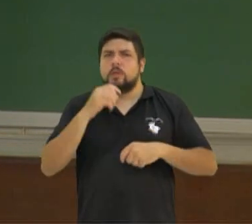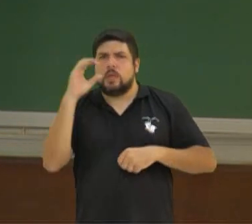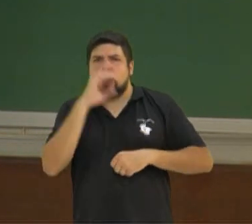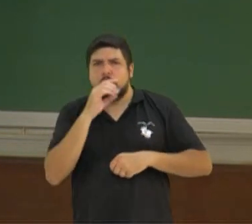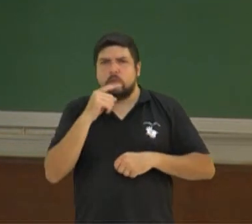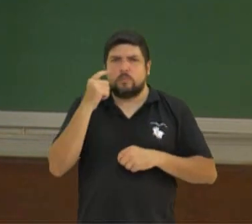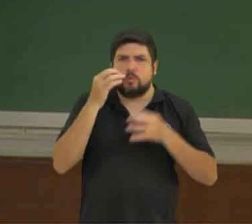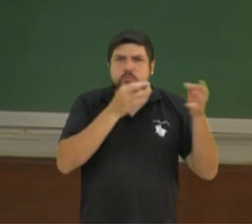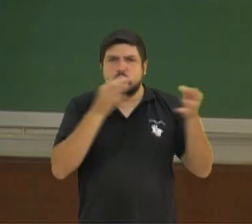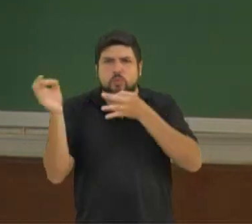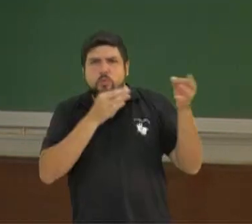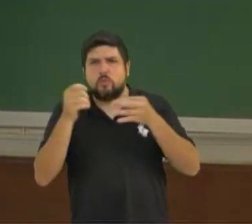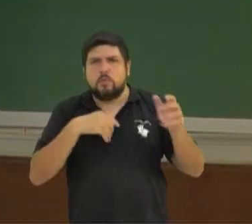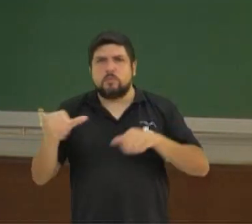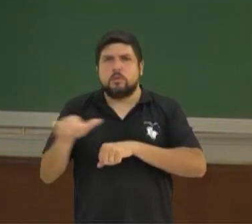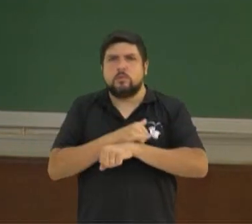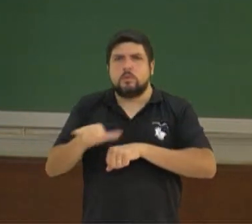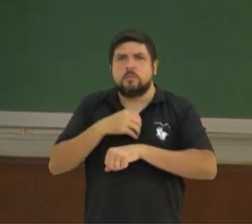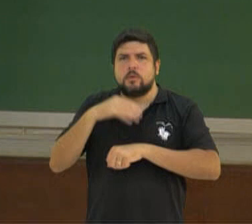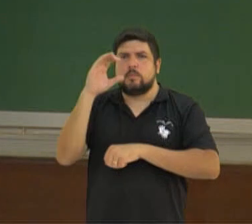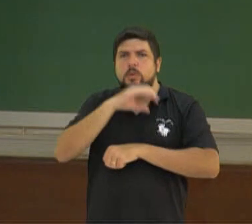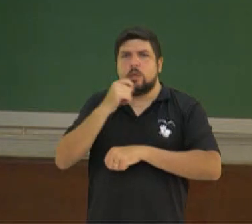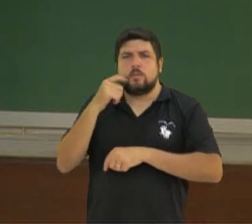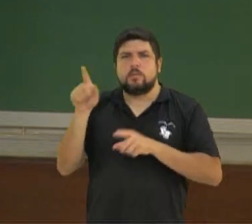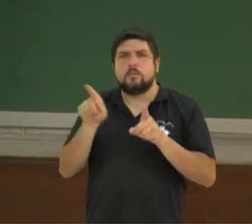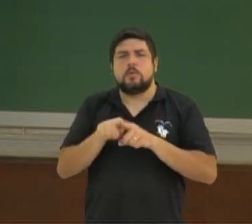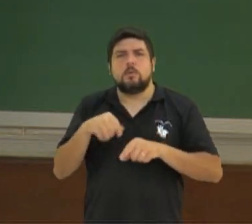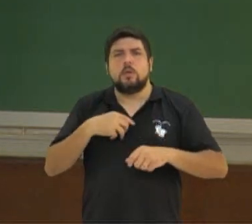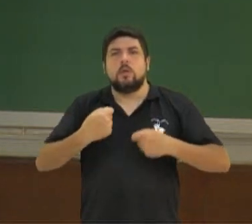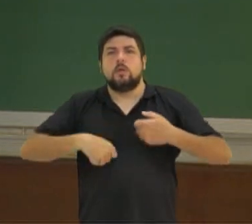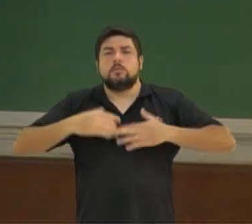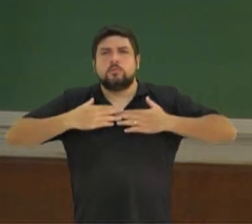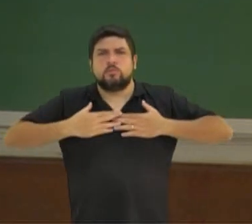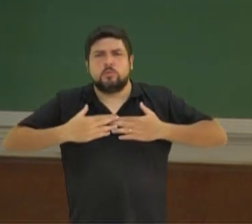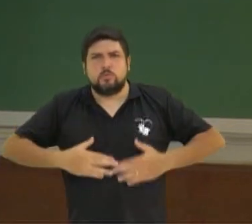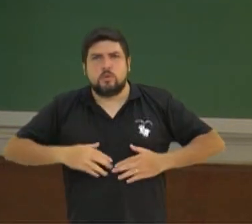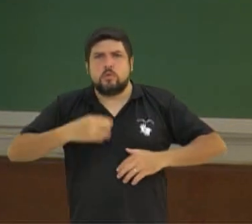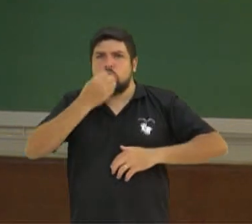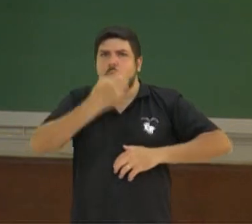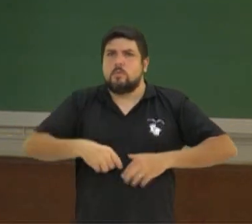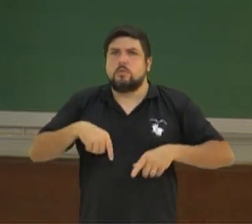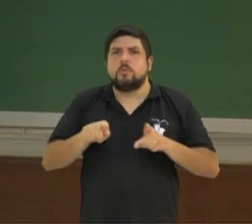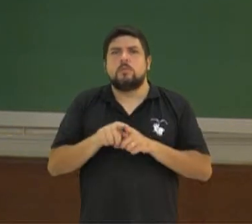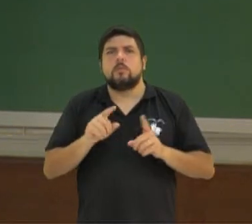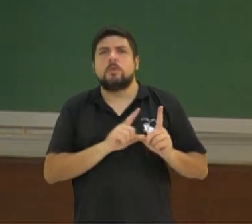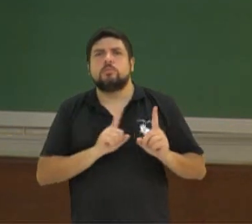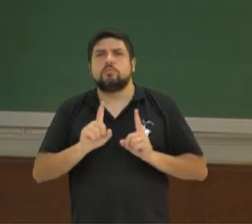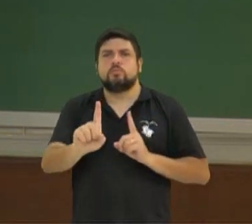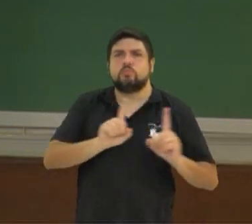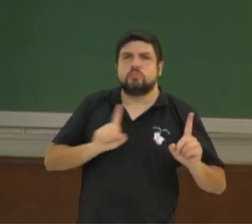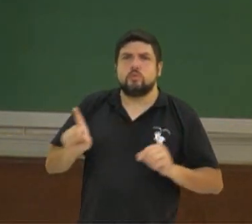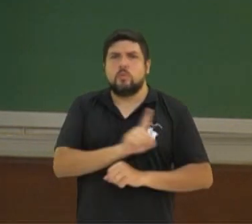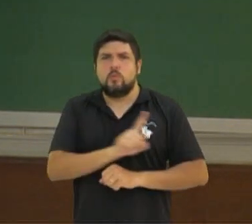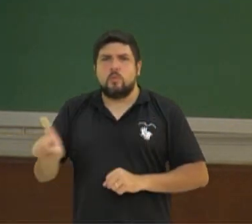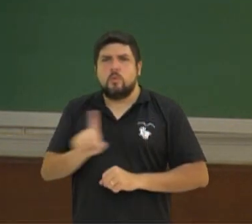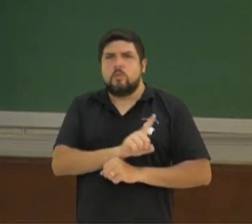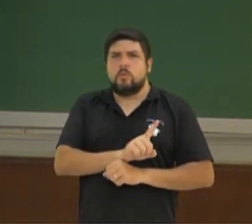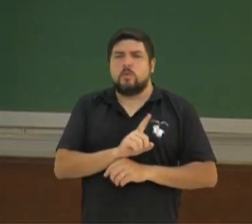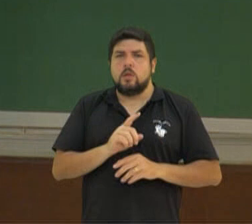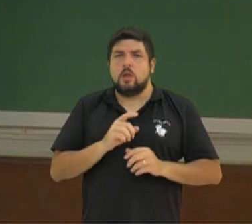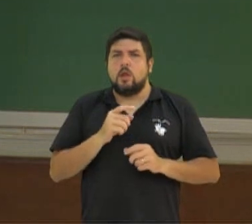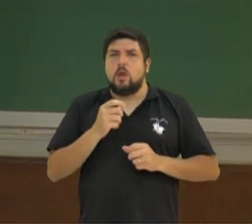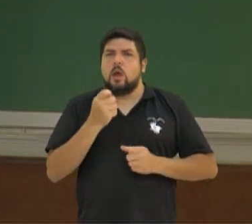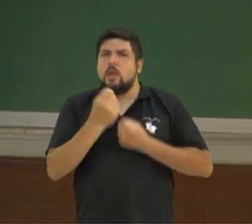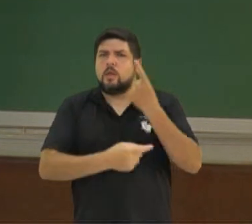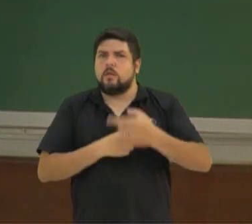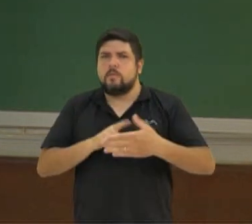para essas tomadas de decisão, né? Precisa estar com a condição física muito boa, né, porque os deslocamentos ocorrem incansavelmente, horas tem que estar próximo à rede,